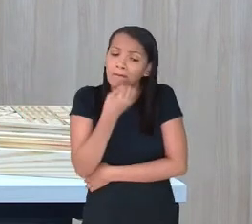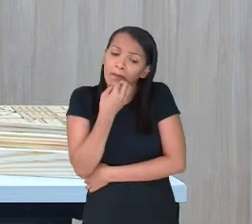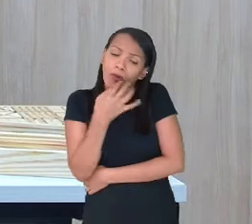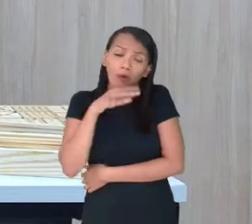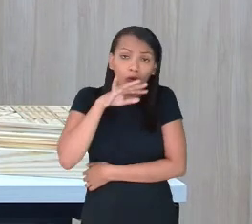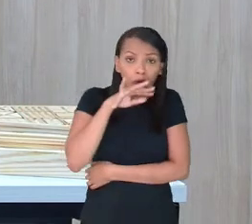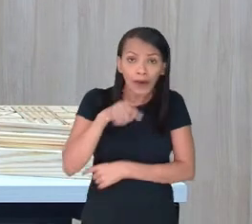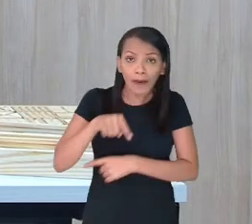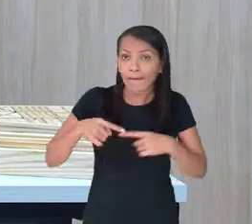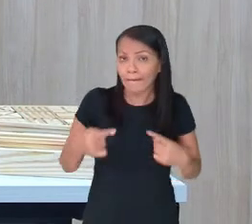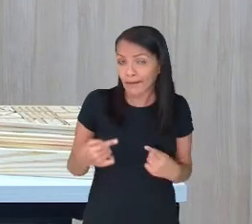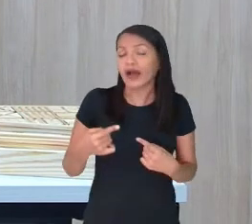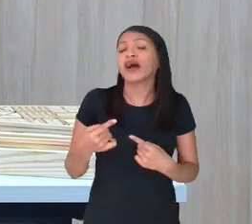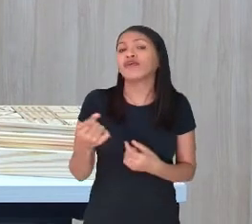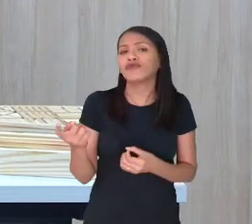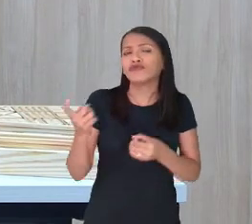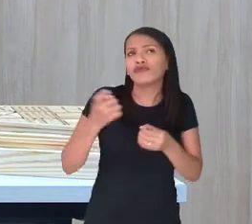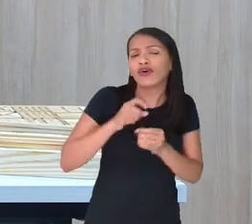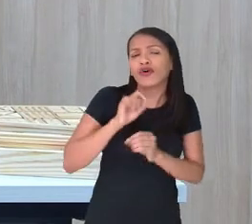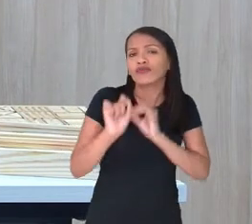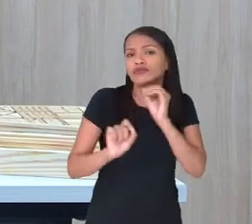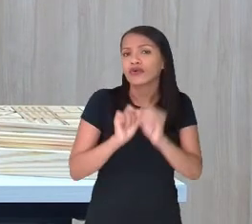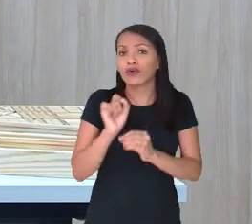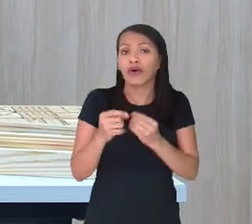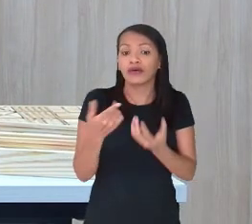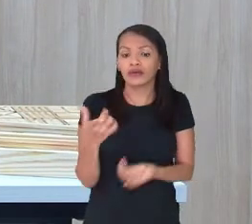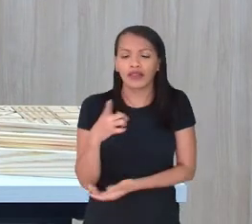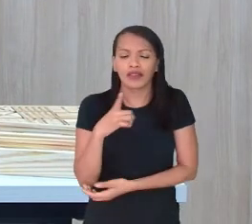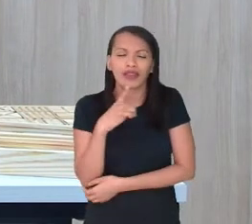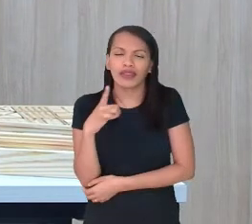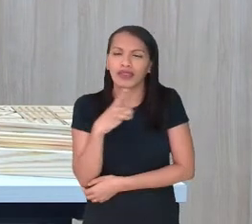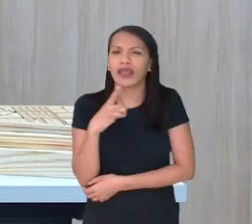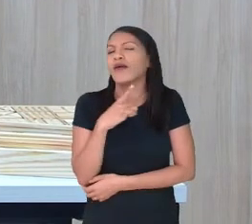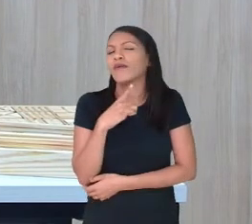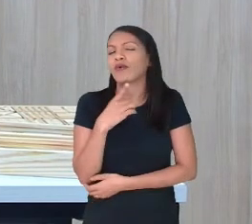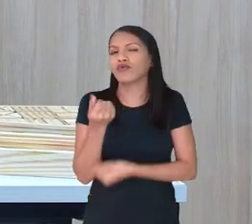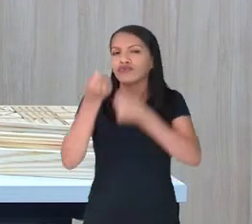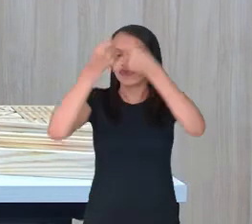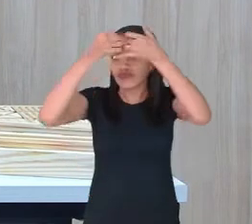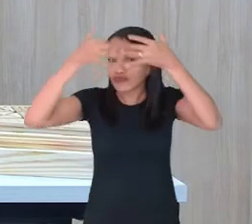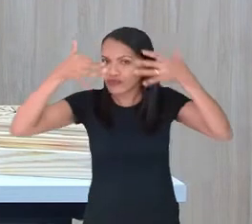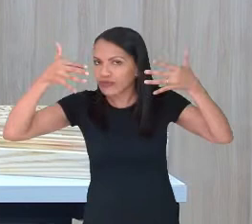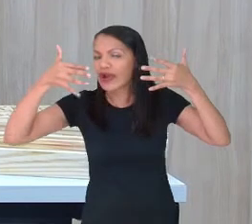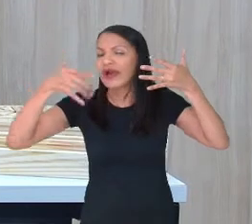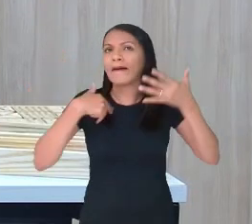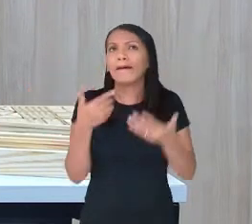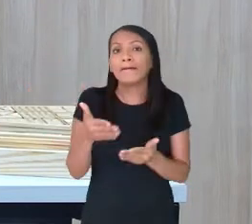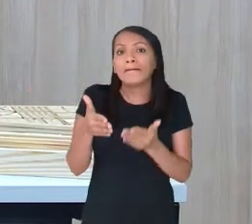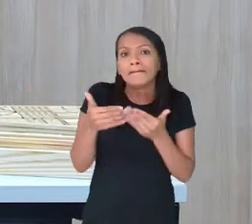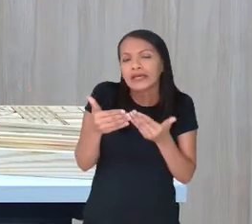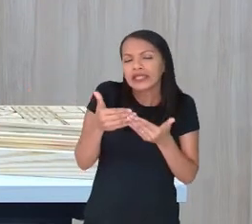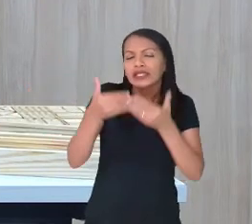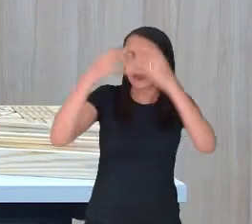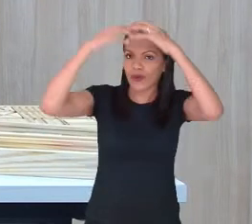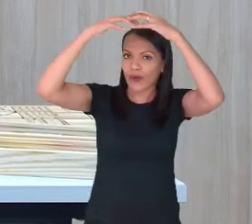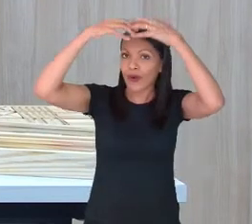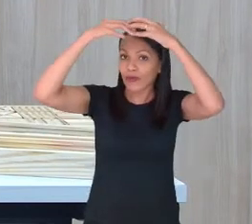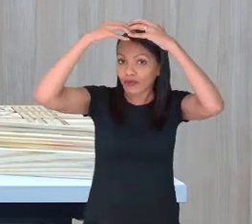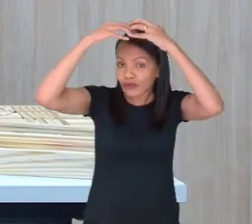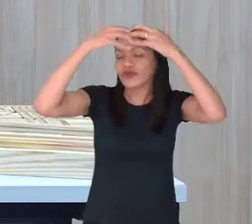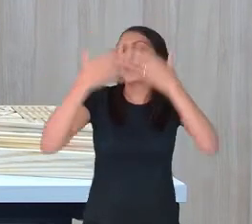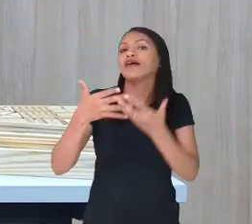ruim, mas elas voltam sem que nós tenhamos esse solicitado ao nosso cérebro